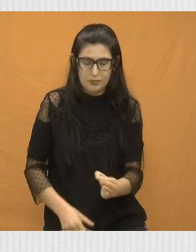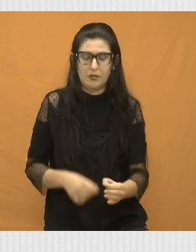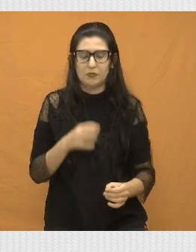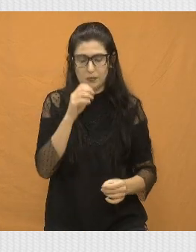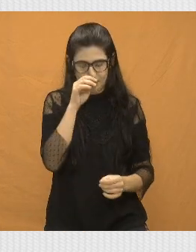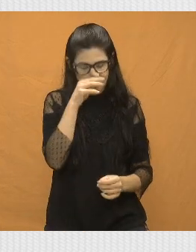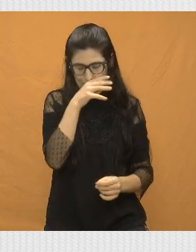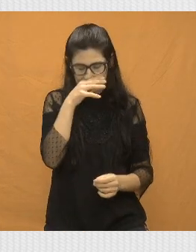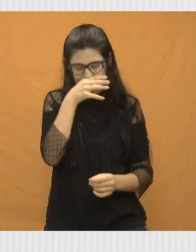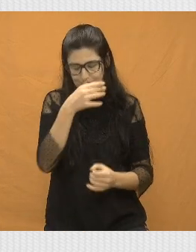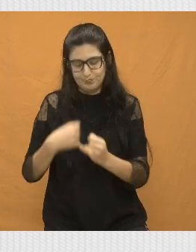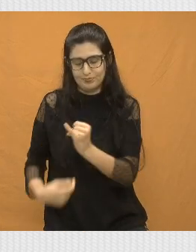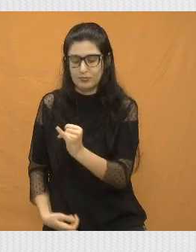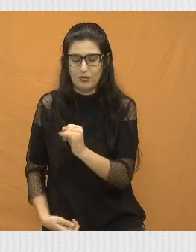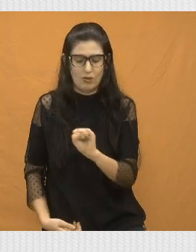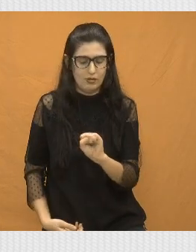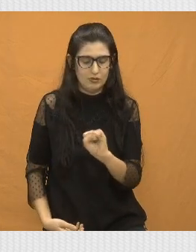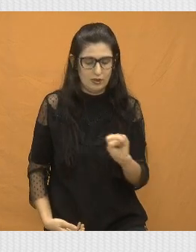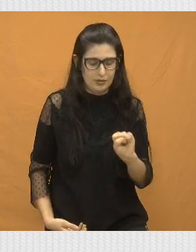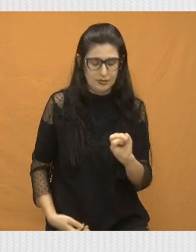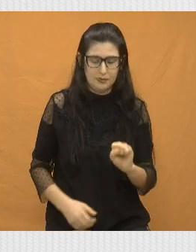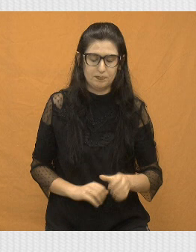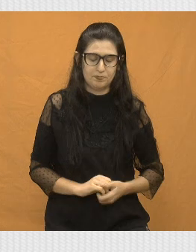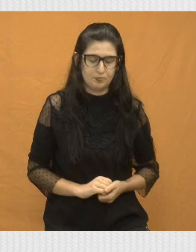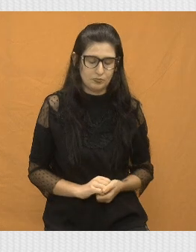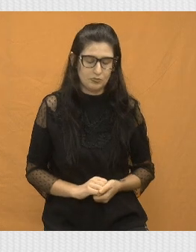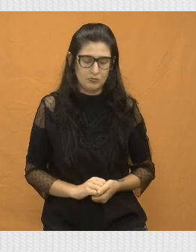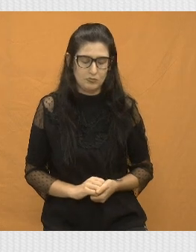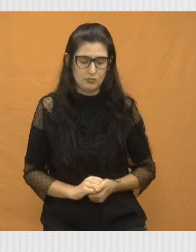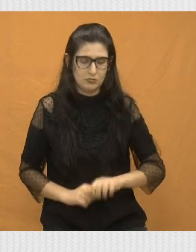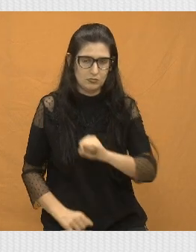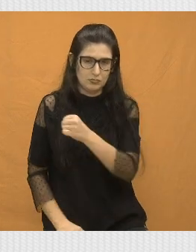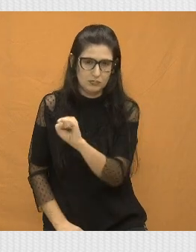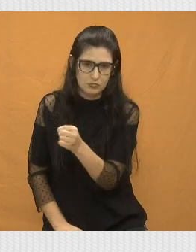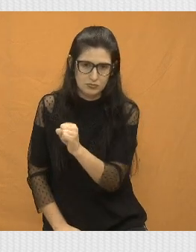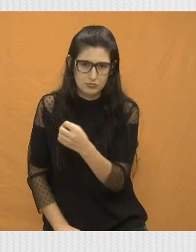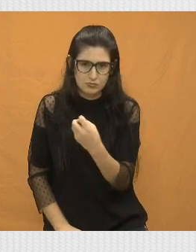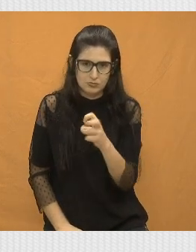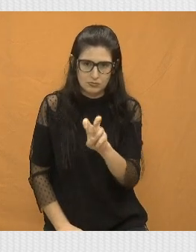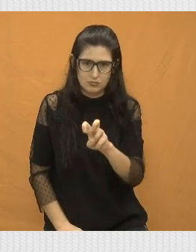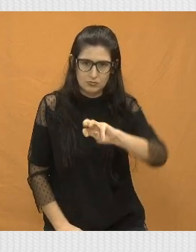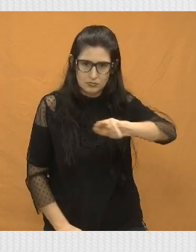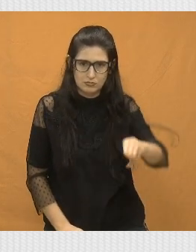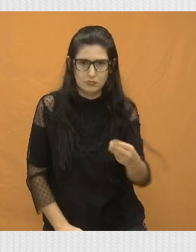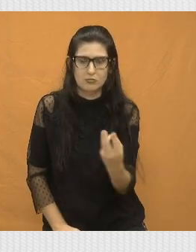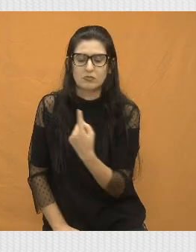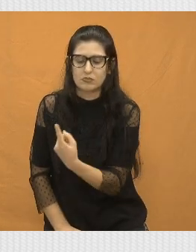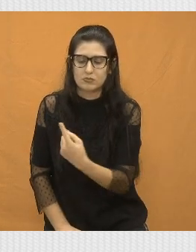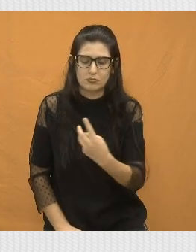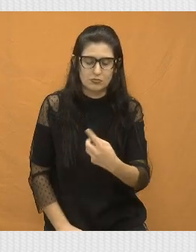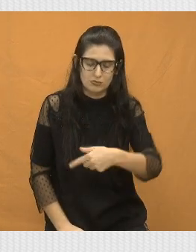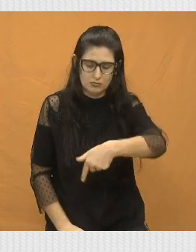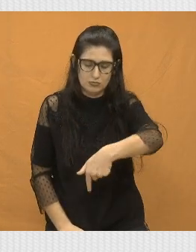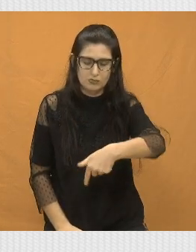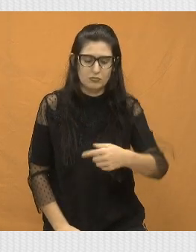Nosso ISS, previsão orçamentária, em 85 milhões 174